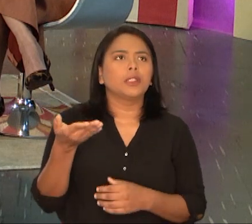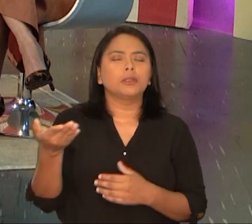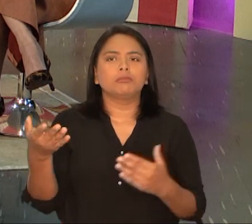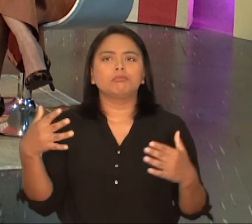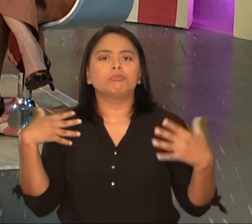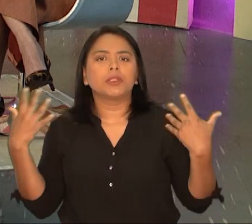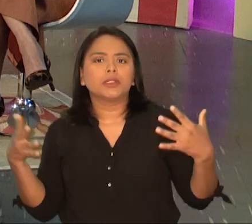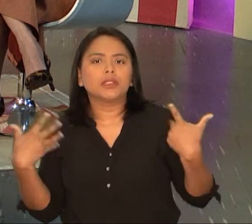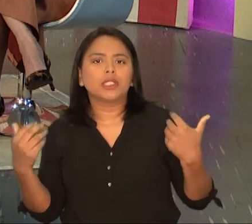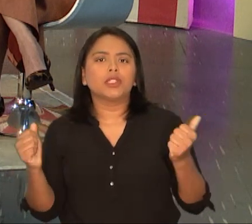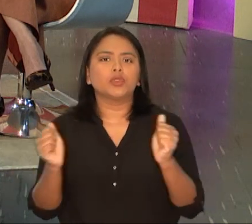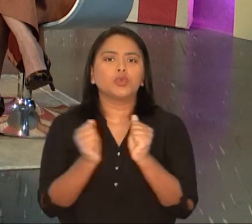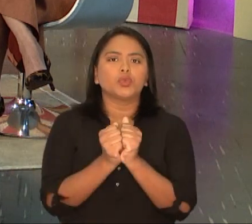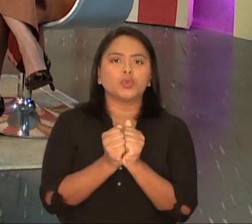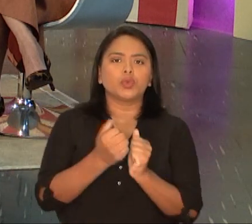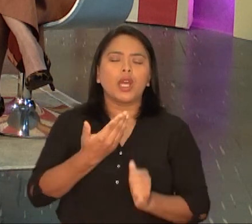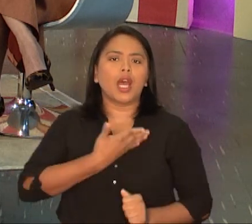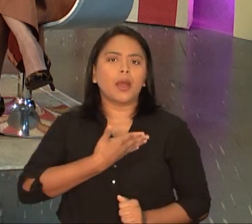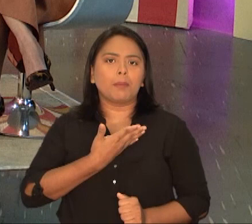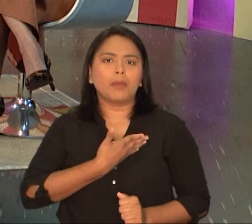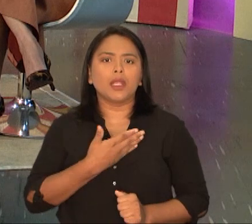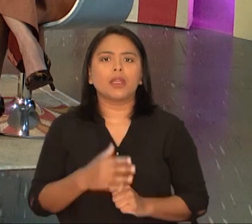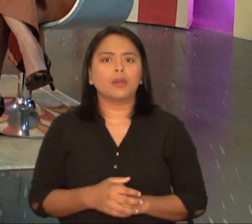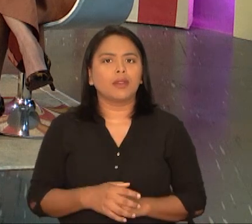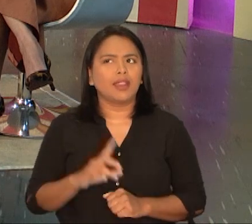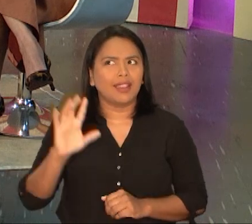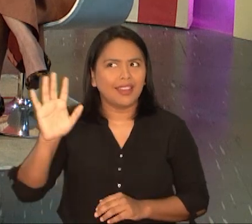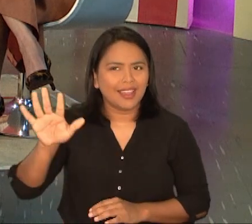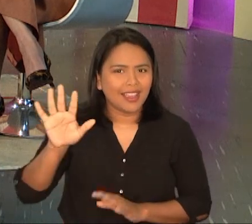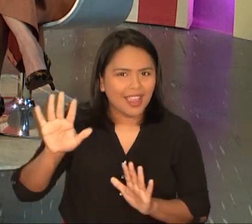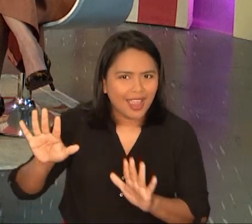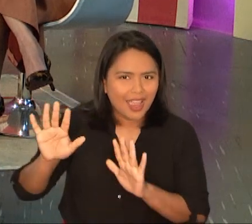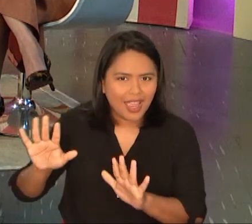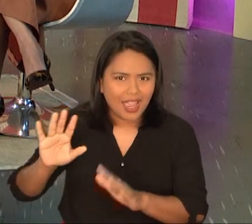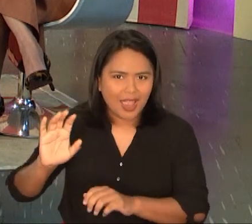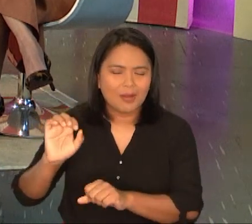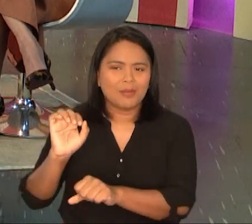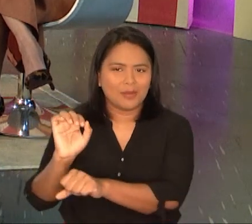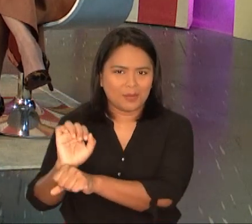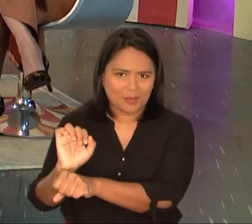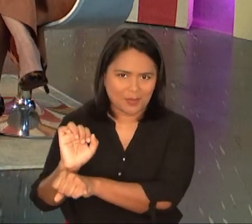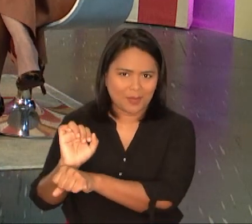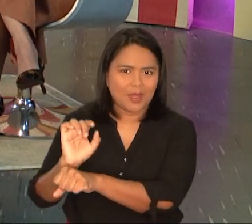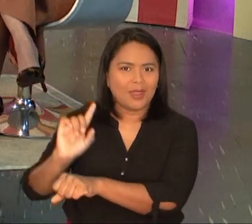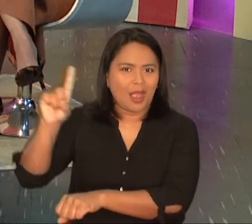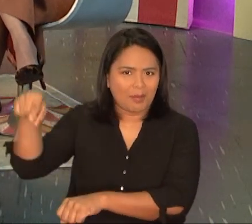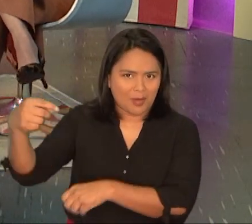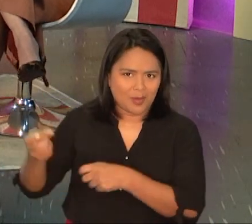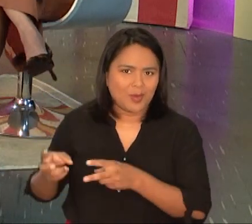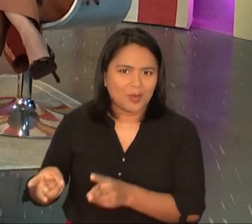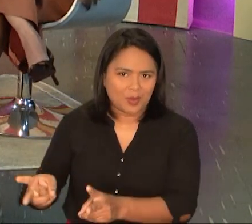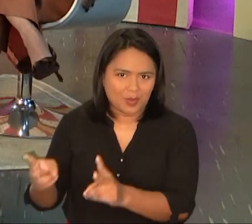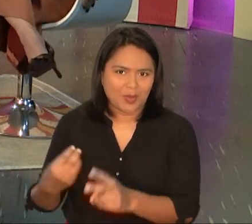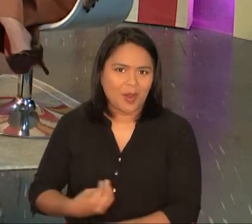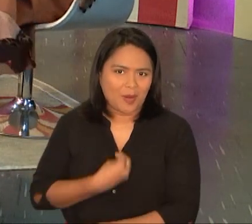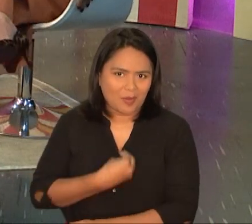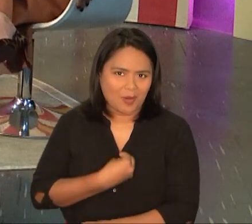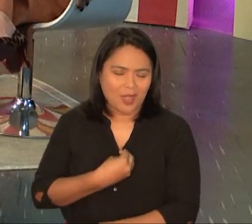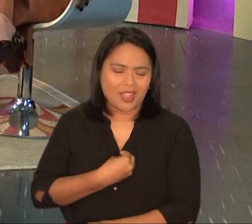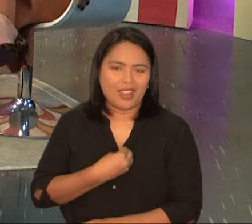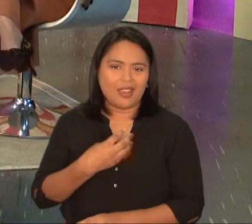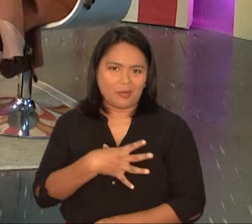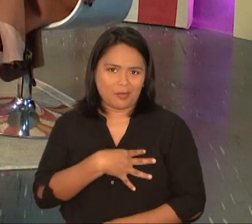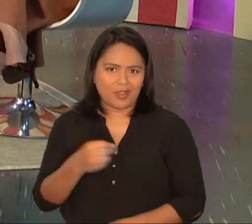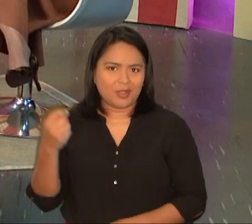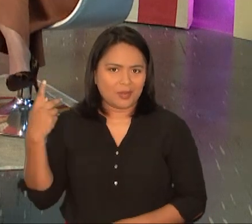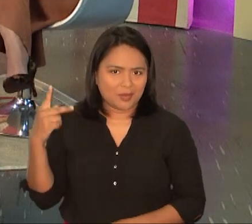uma vida... Mais um pouco sobre a vida do Vitor daqui a pouco. Tá bom. Porque já podemos ver,